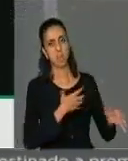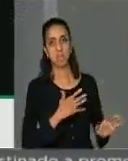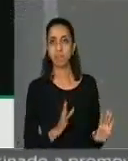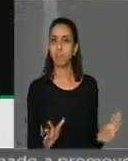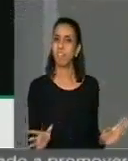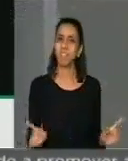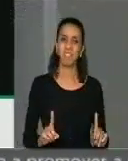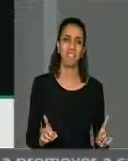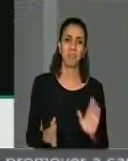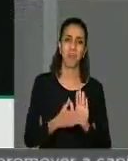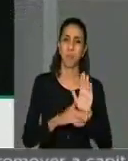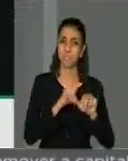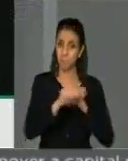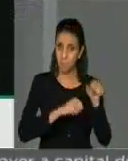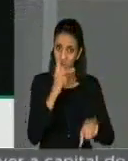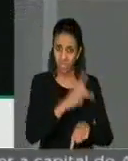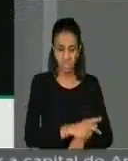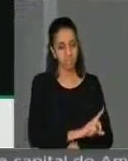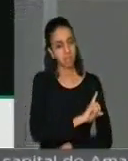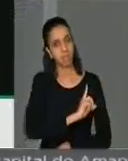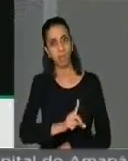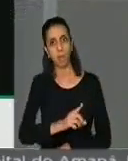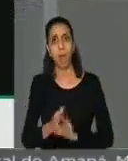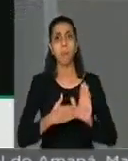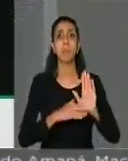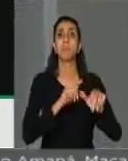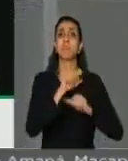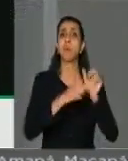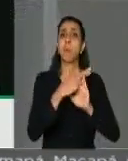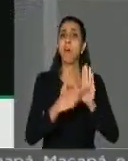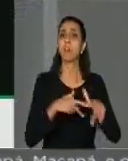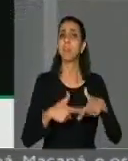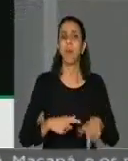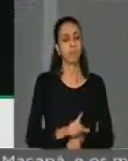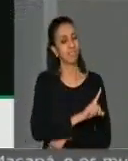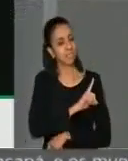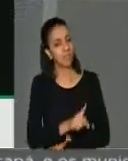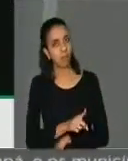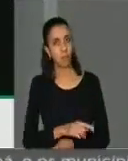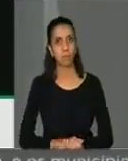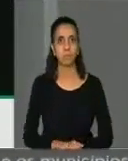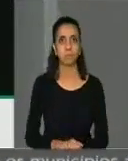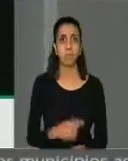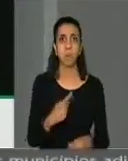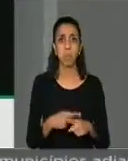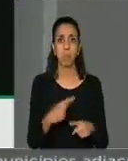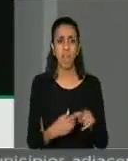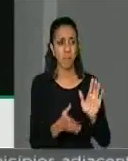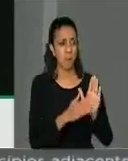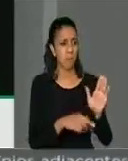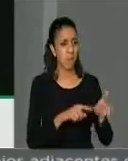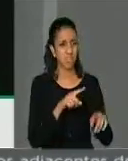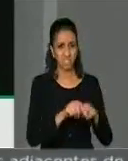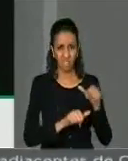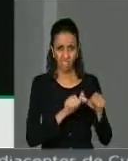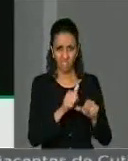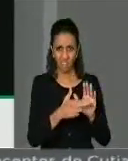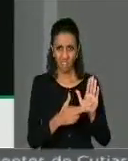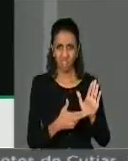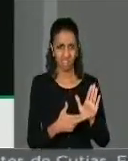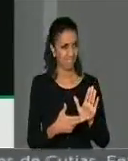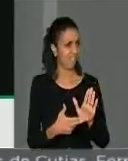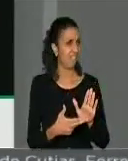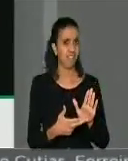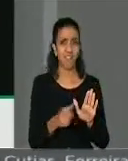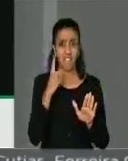da Previdência, não a reforma trabalhista, porque ela não interessa ao